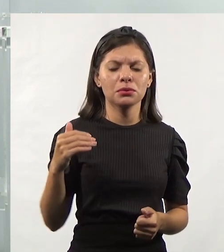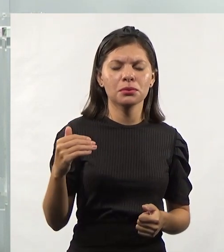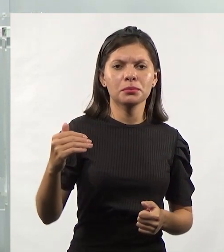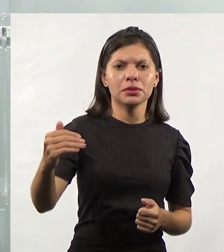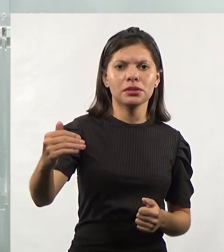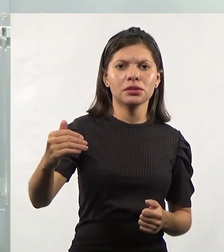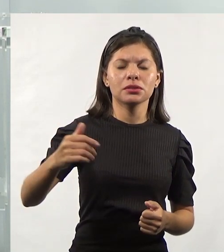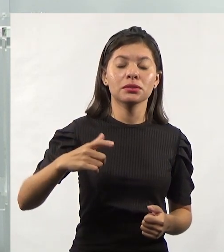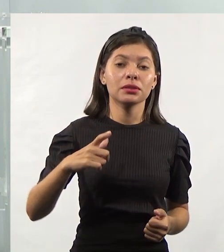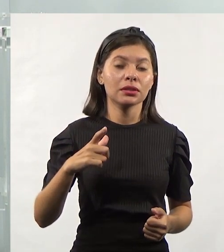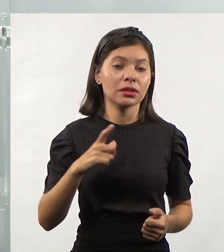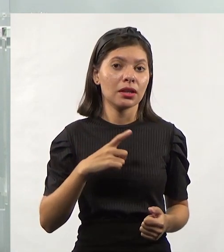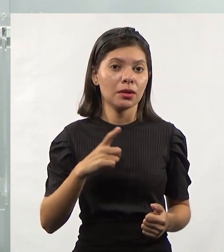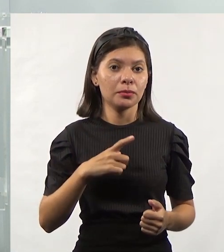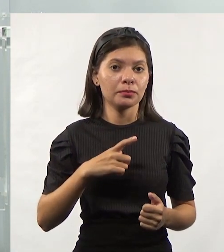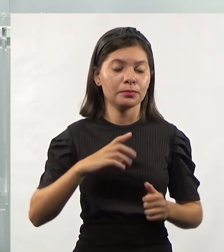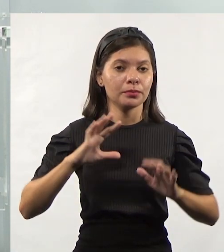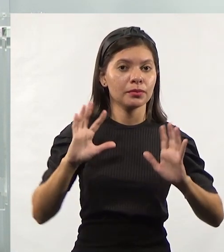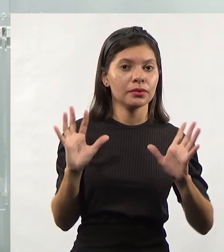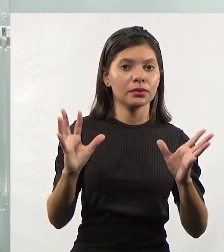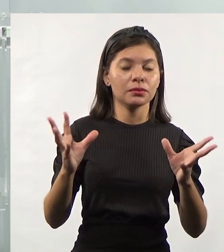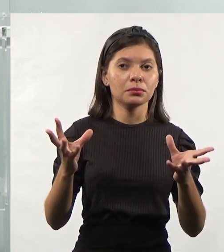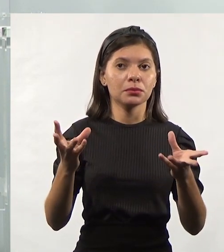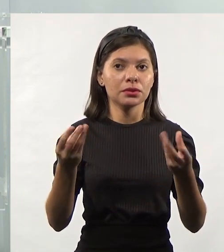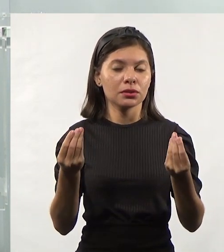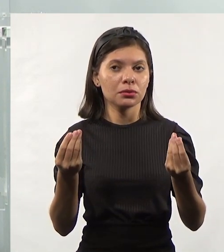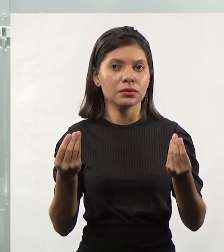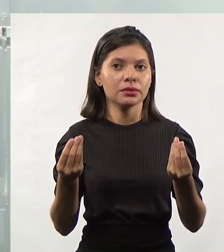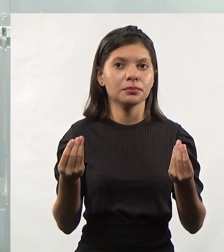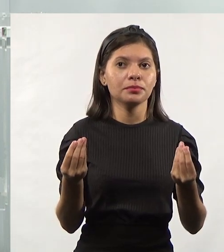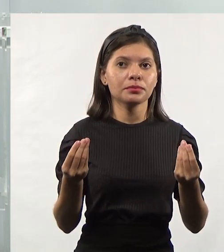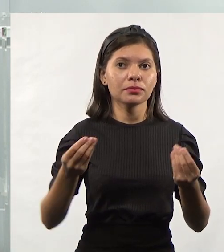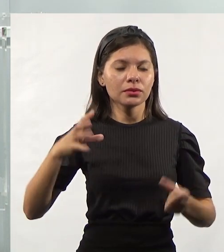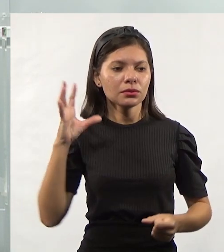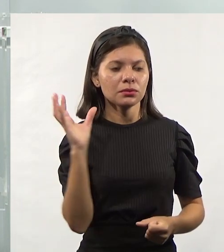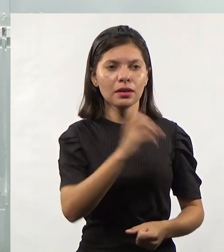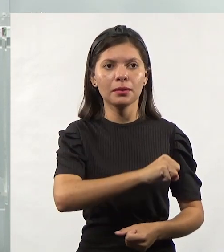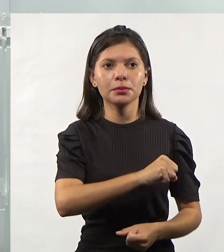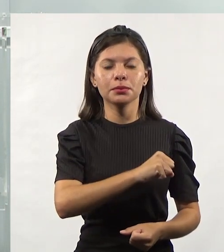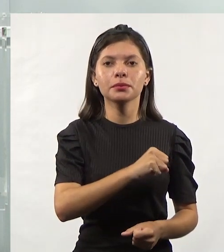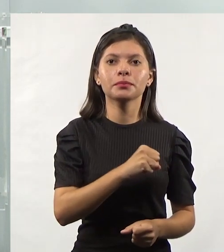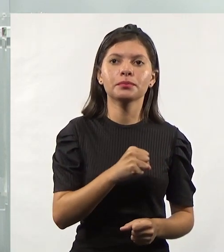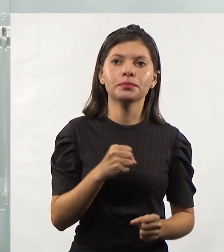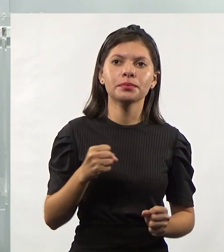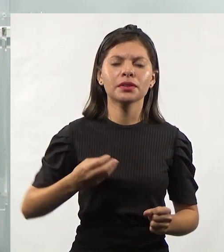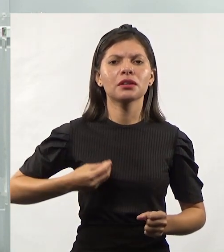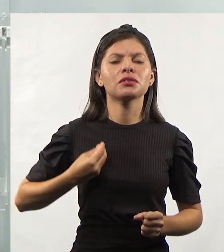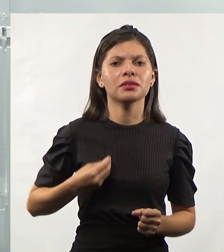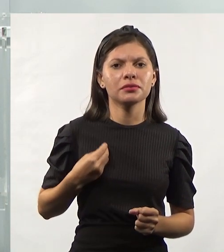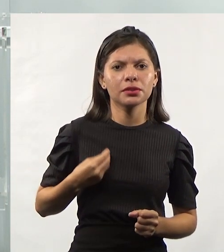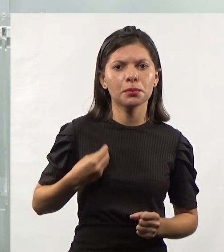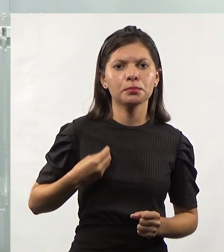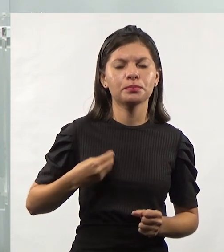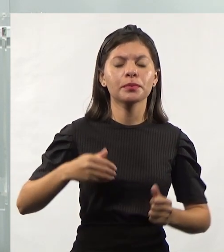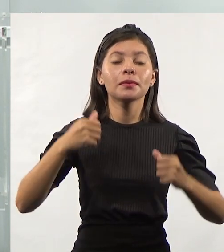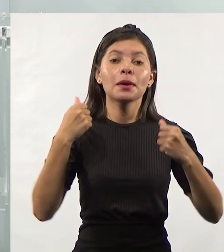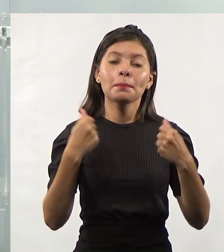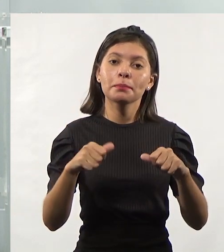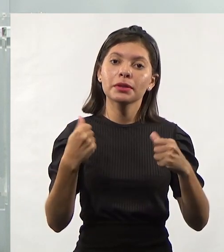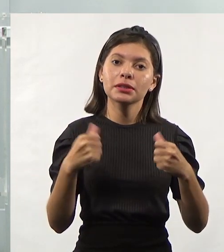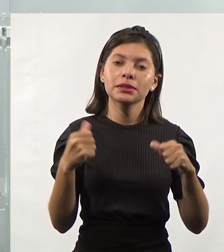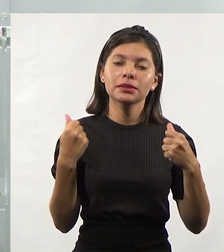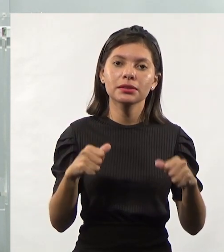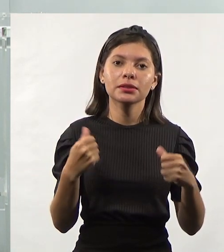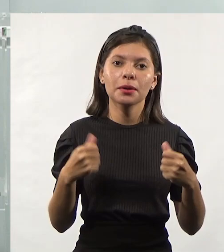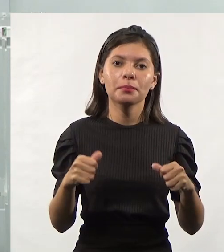muito no comecinho, mas ainda tem muita coisa acontecendo e essas mudanças acontecem muito rápido, né, na vida da